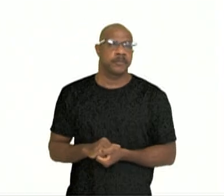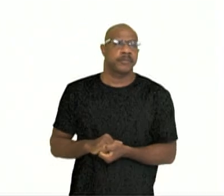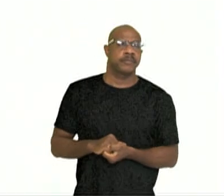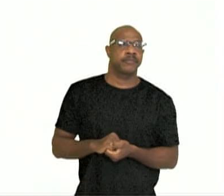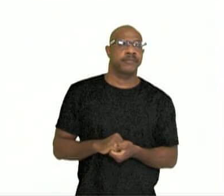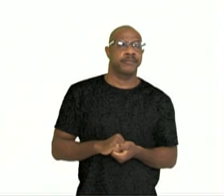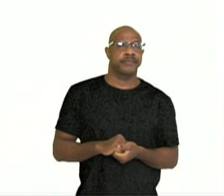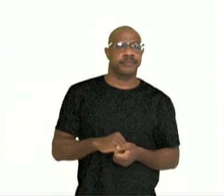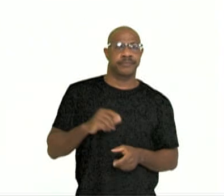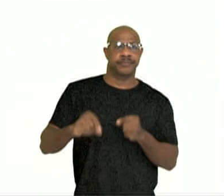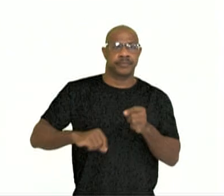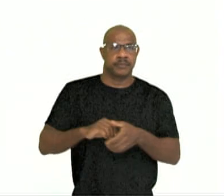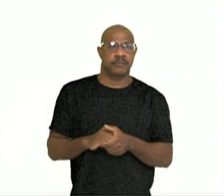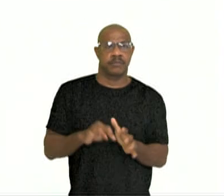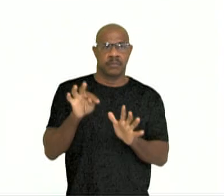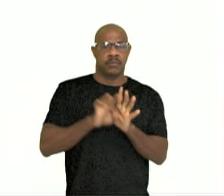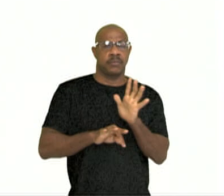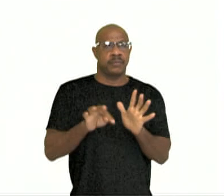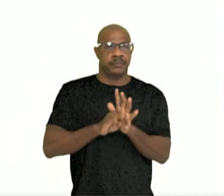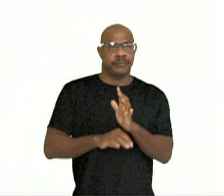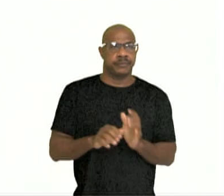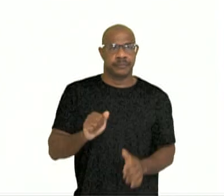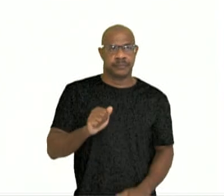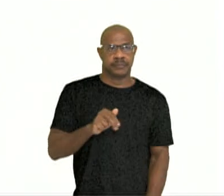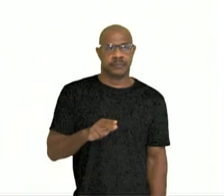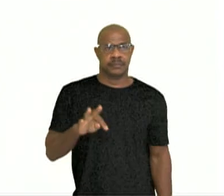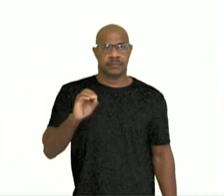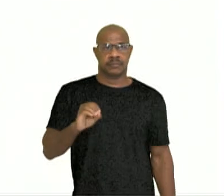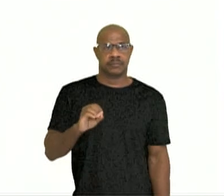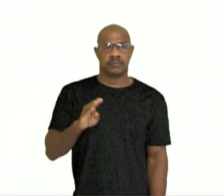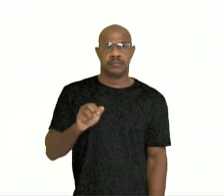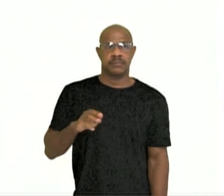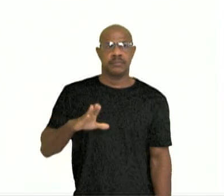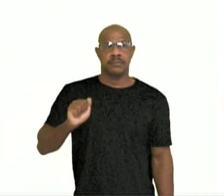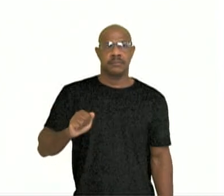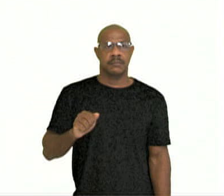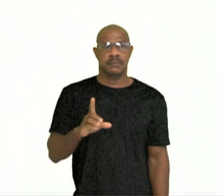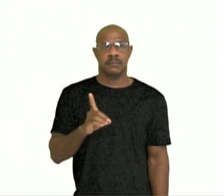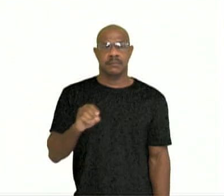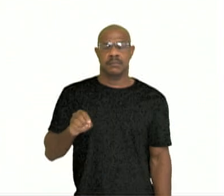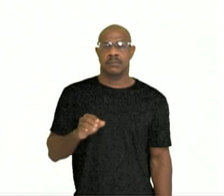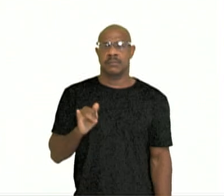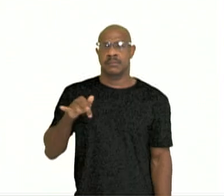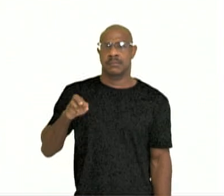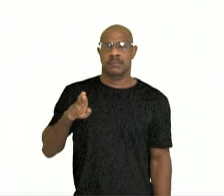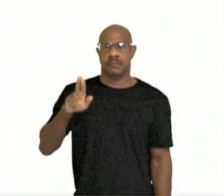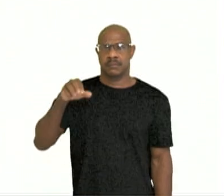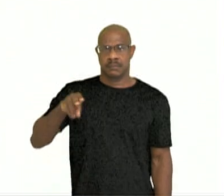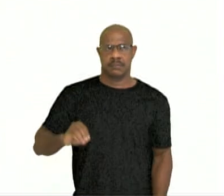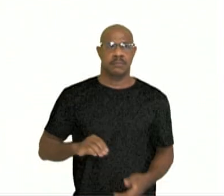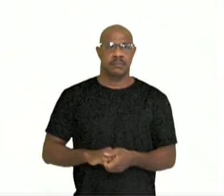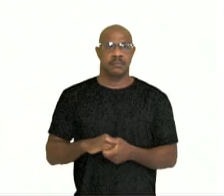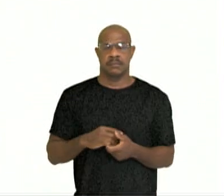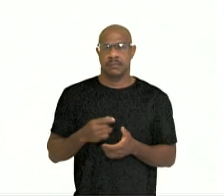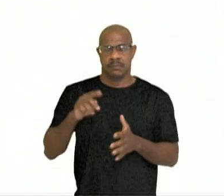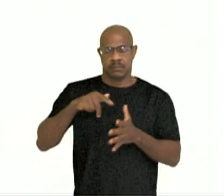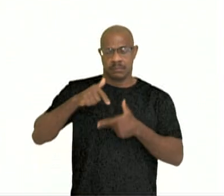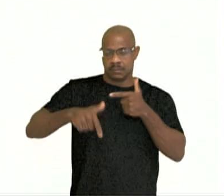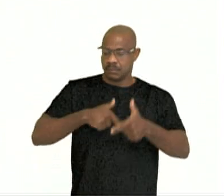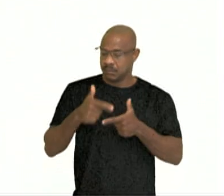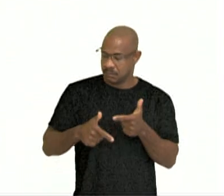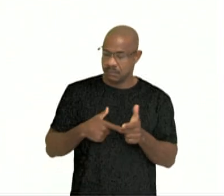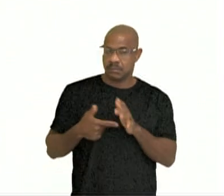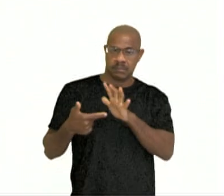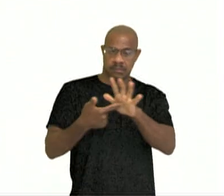O Alto da Barca do Inferno, vamos falar sobre esta obra famosa de Gil Vicente. É uma das obras mais representativas